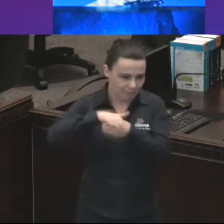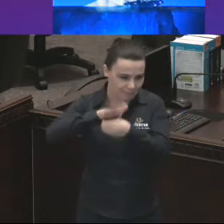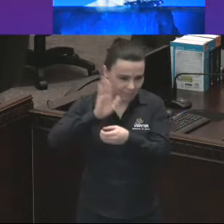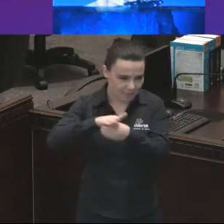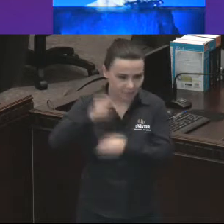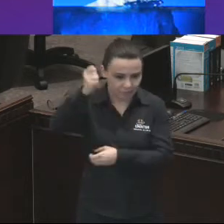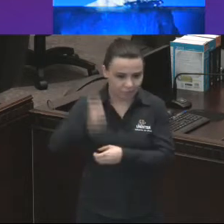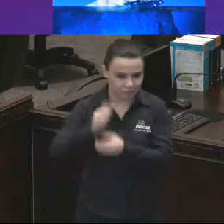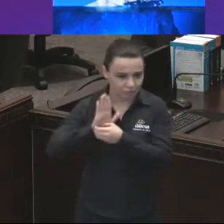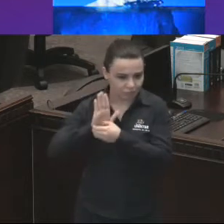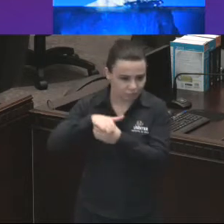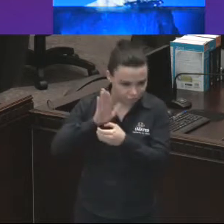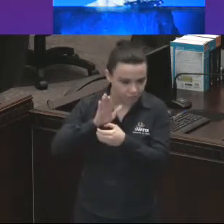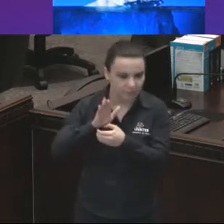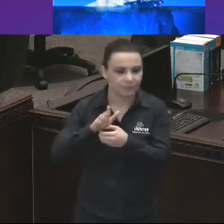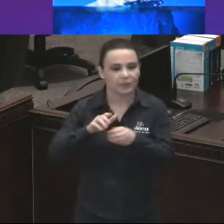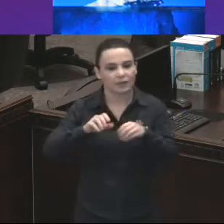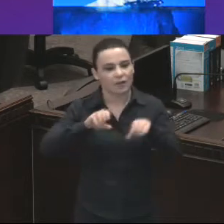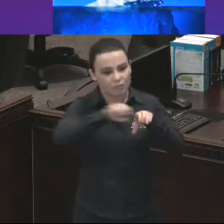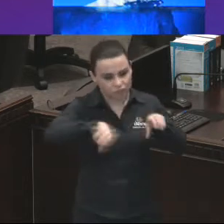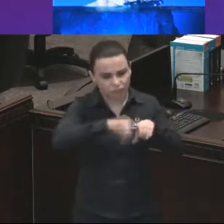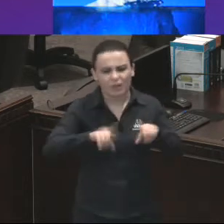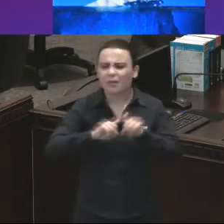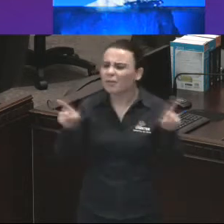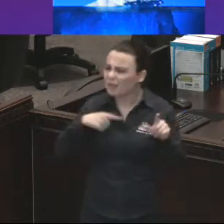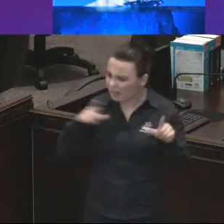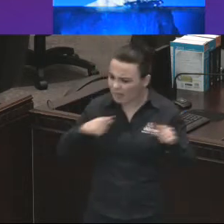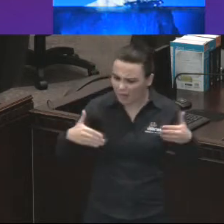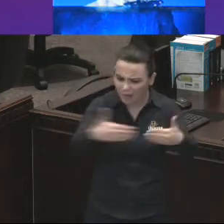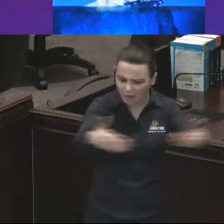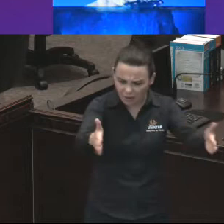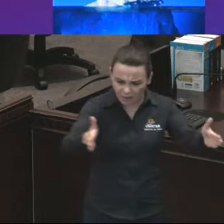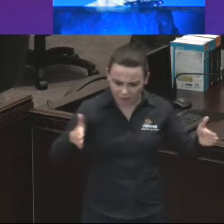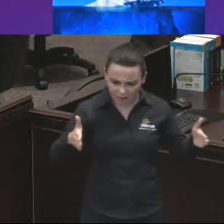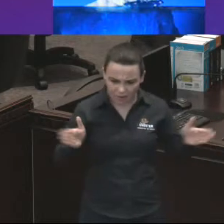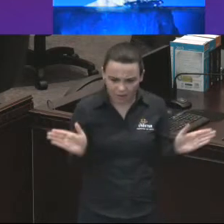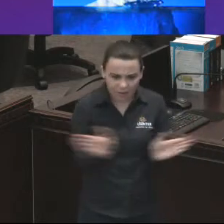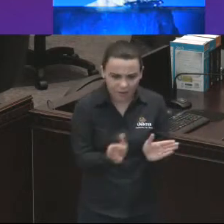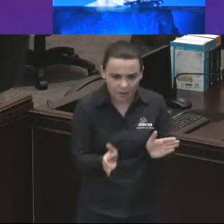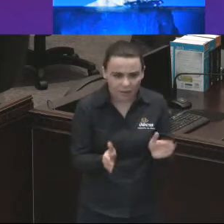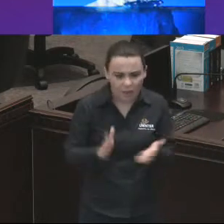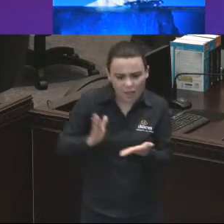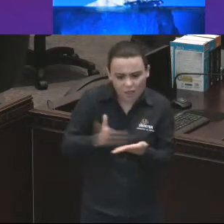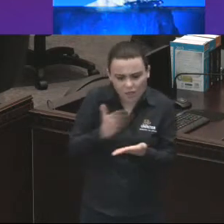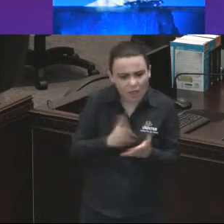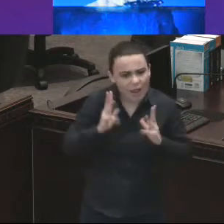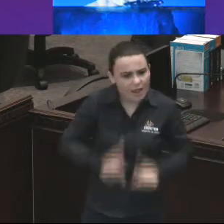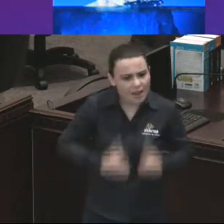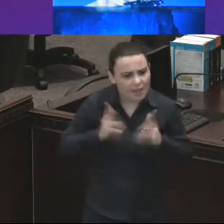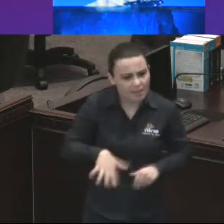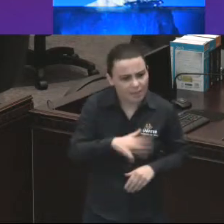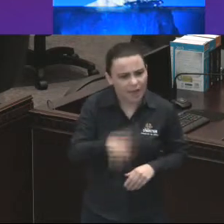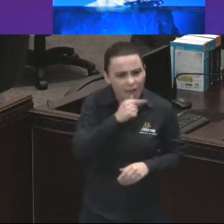água isso? Chega, mas a gente não tem um meio de detecção adequado, e mais importante do que